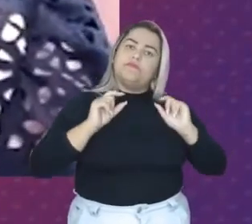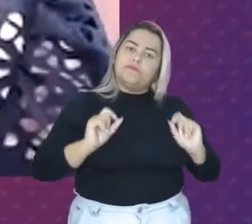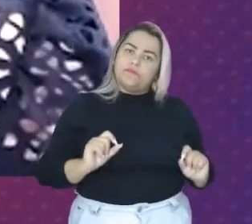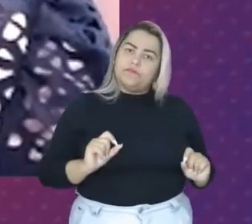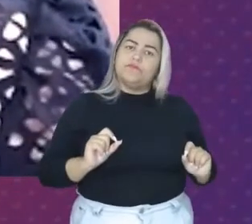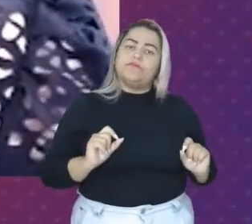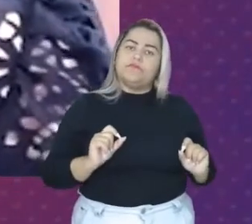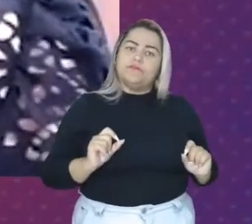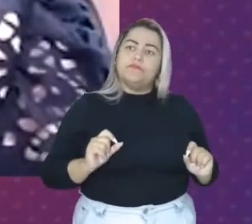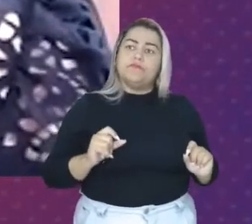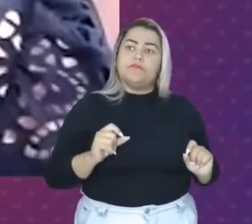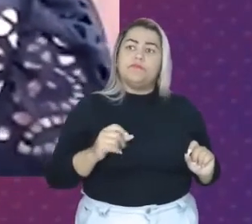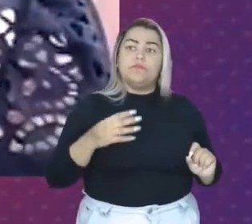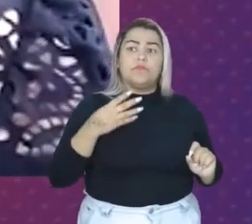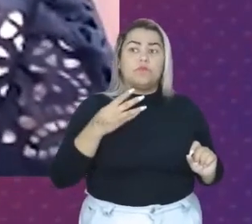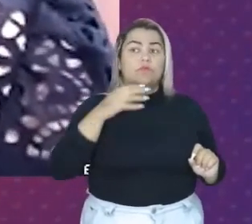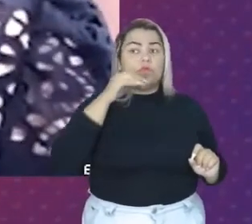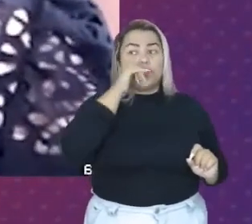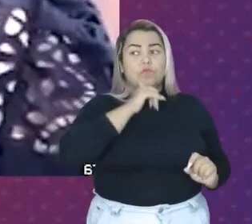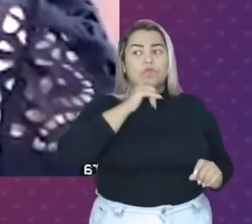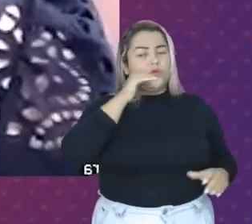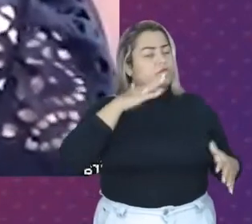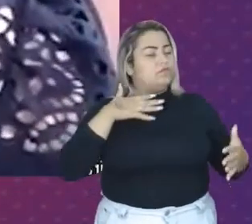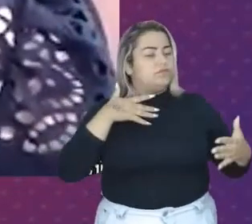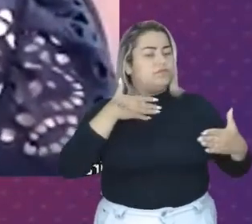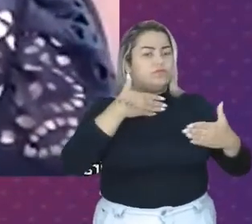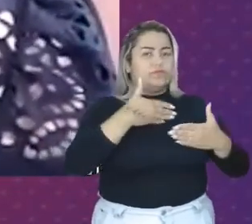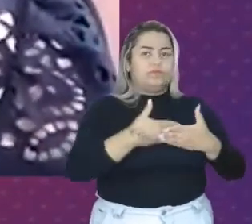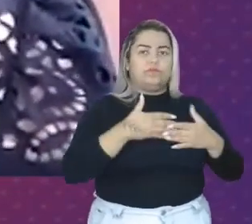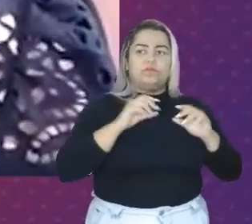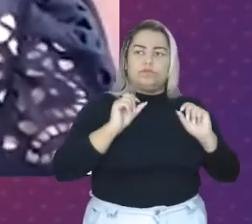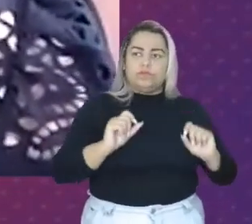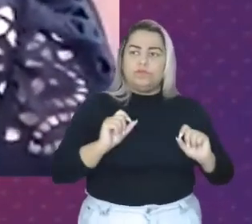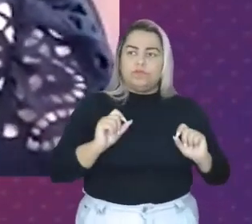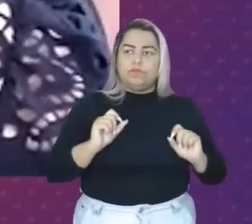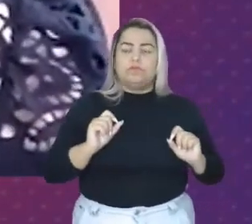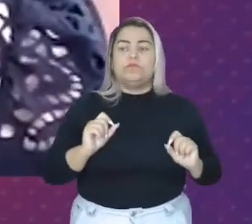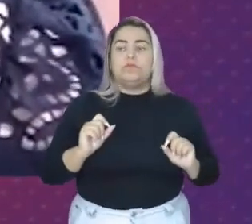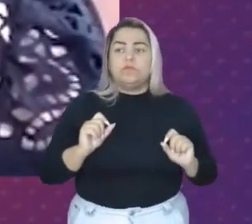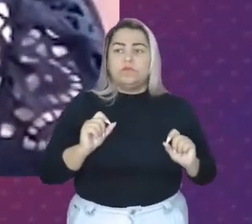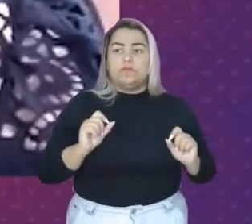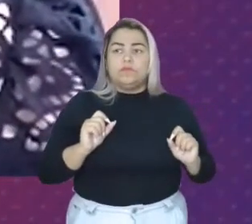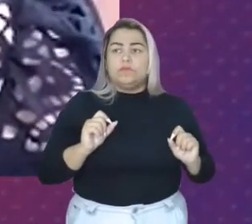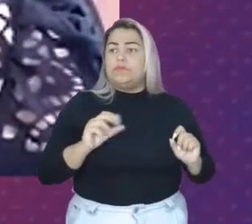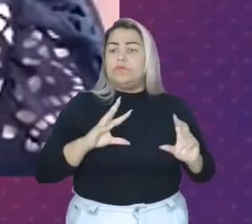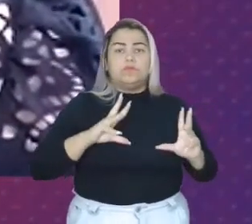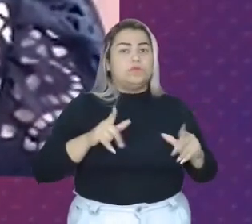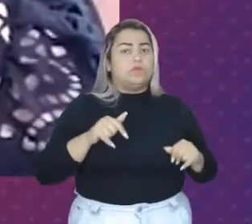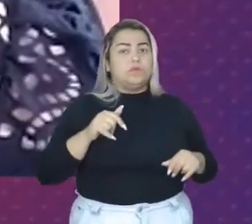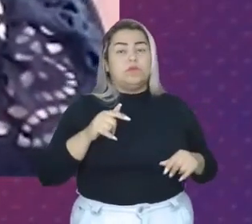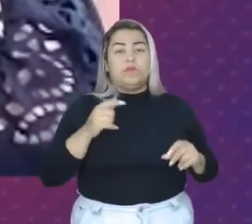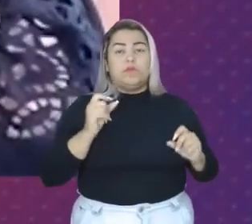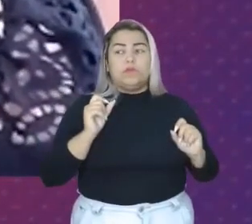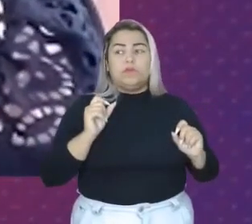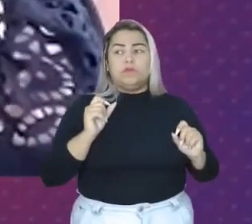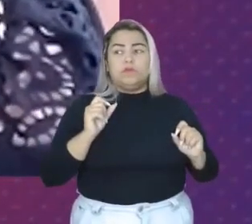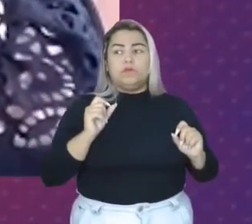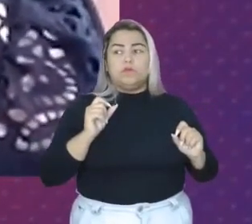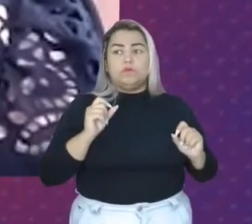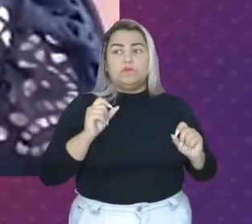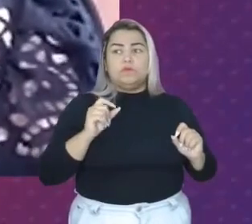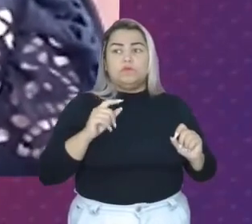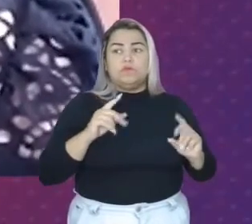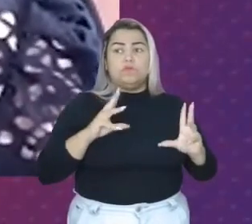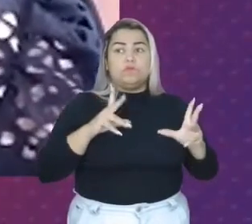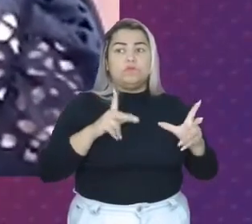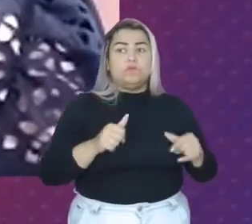gente, enquanto mulher, foi atingida, né, subitamente. Nem todas as questões que a